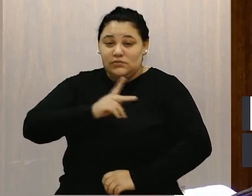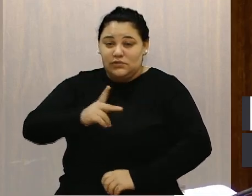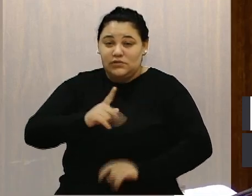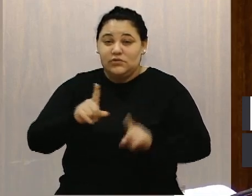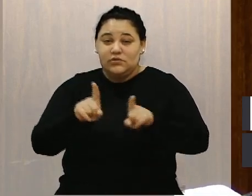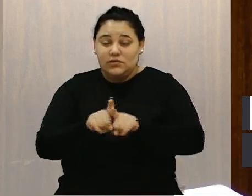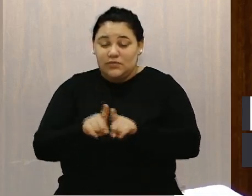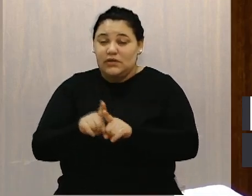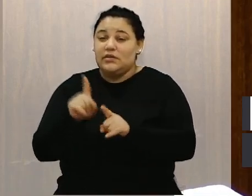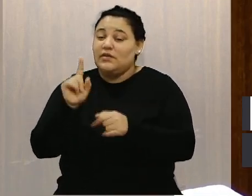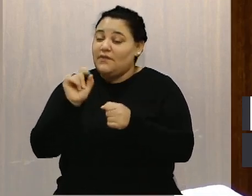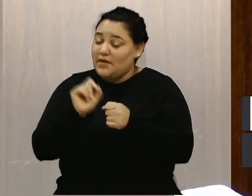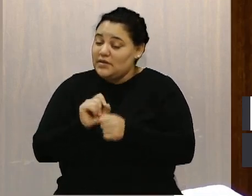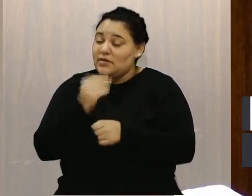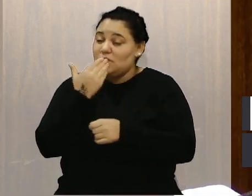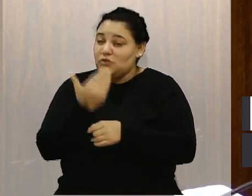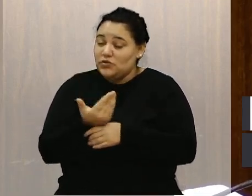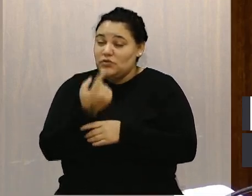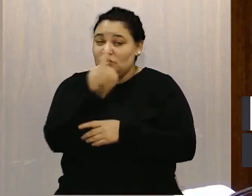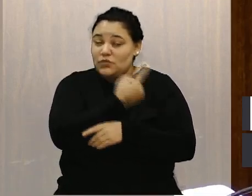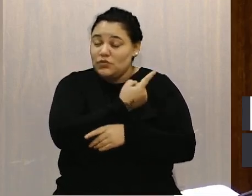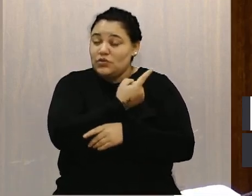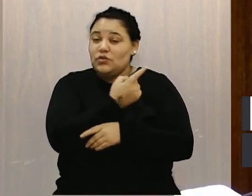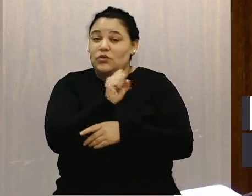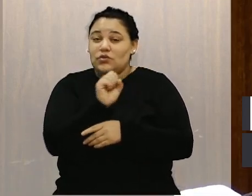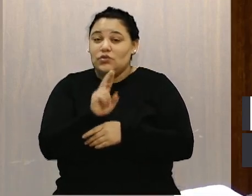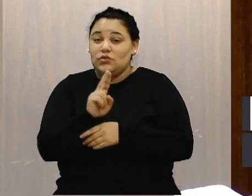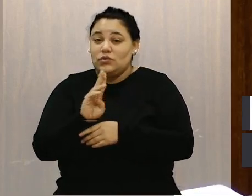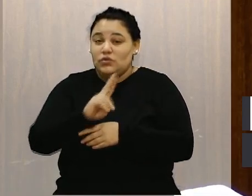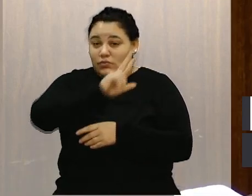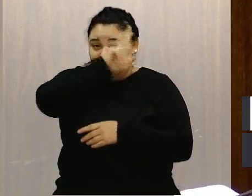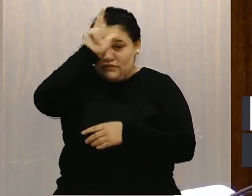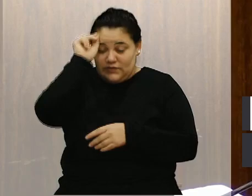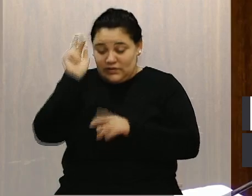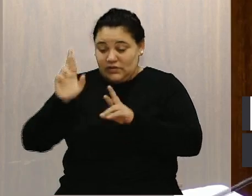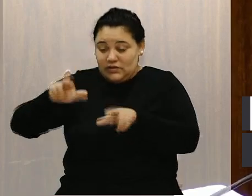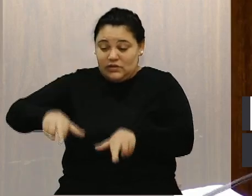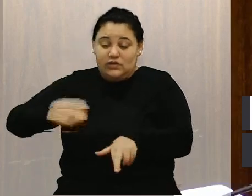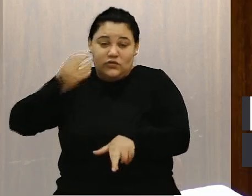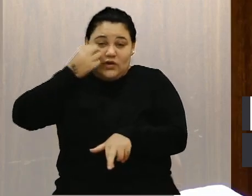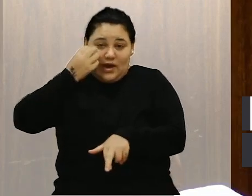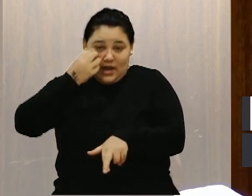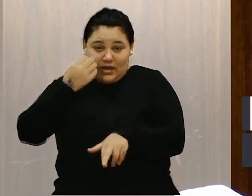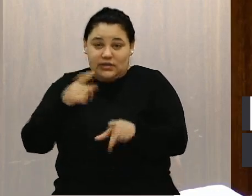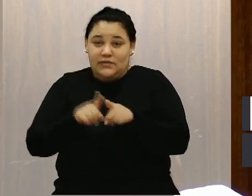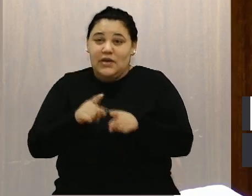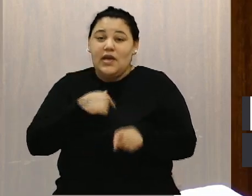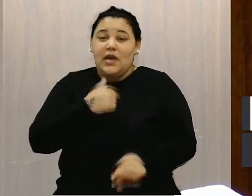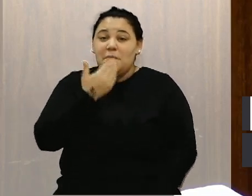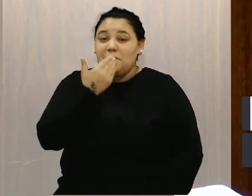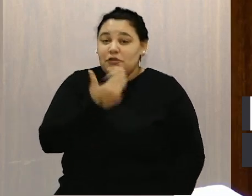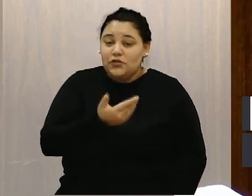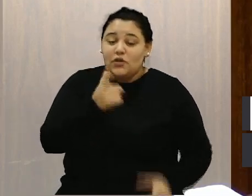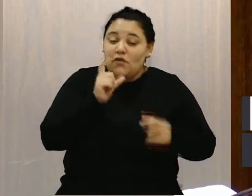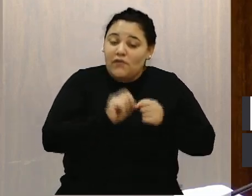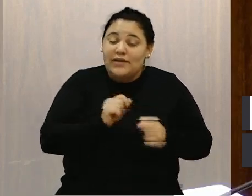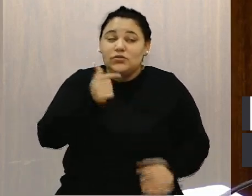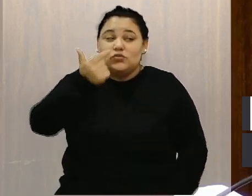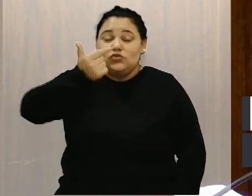fazendo para o subprefeito ali da região, Ana Rec. Então é um pedido que eu também reforço